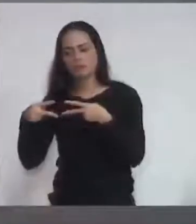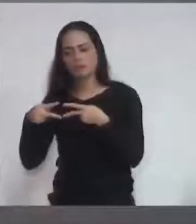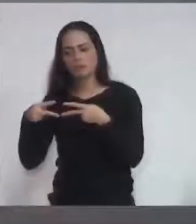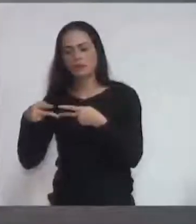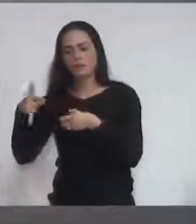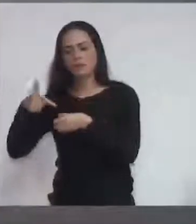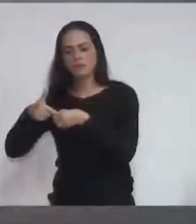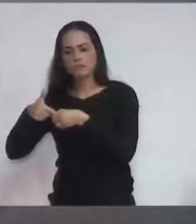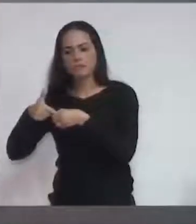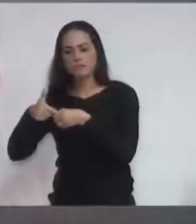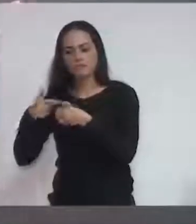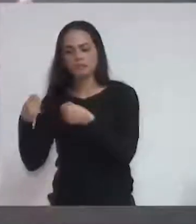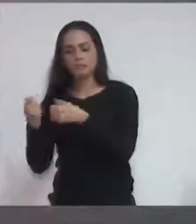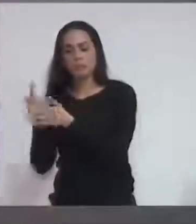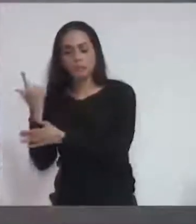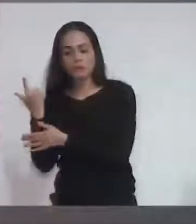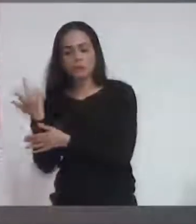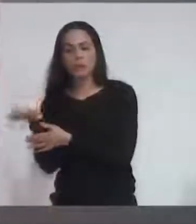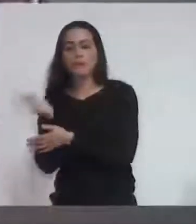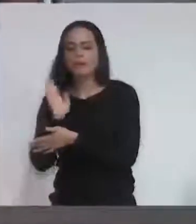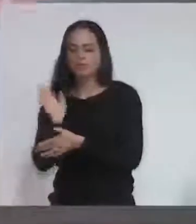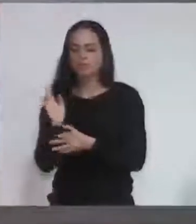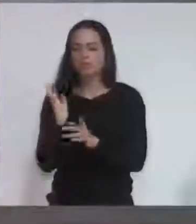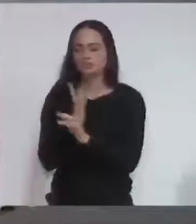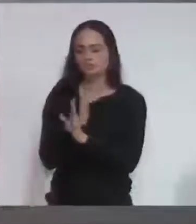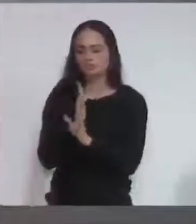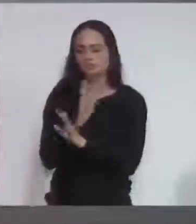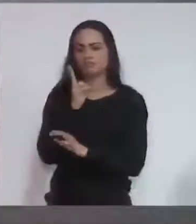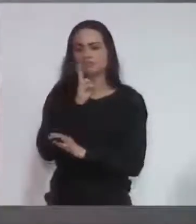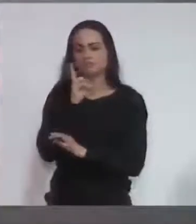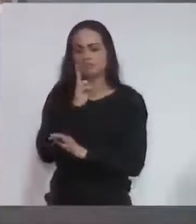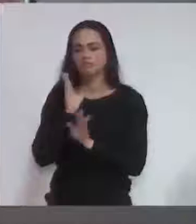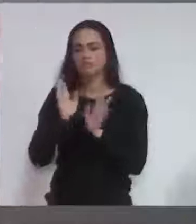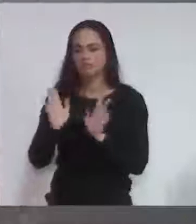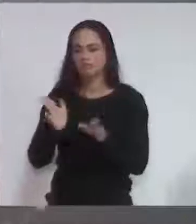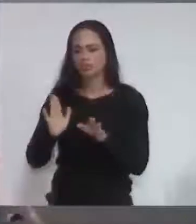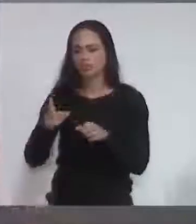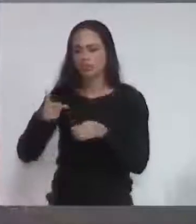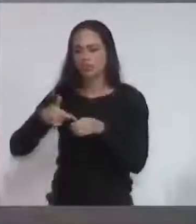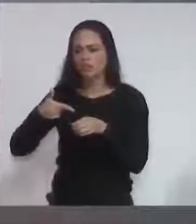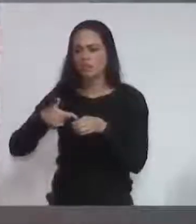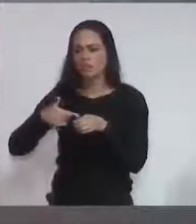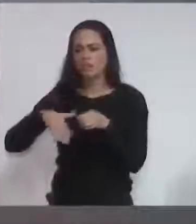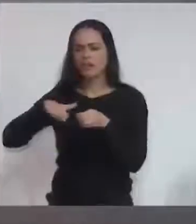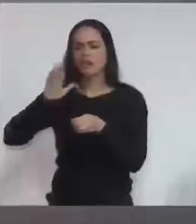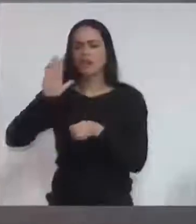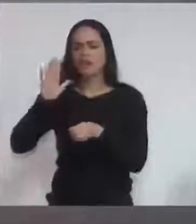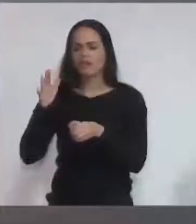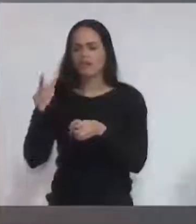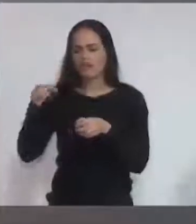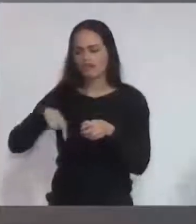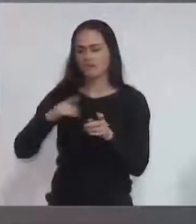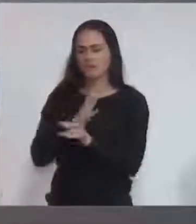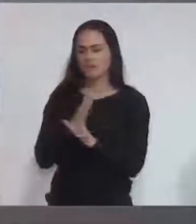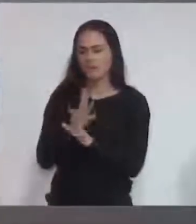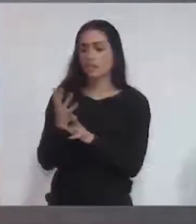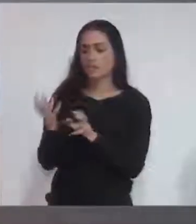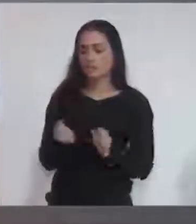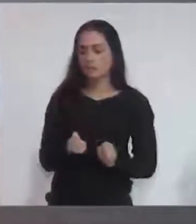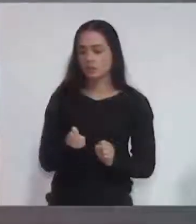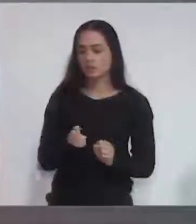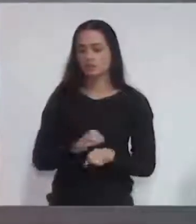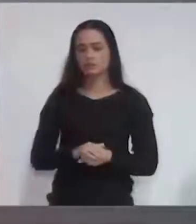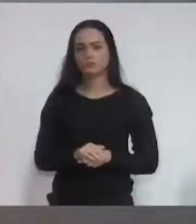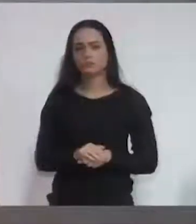de gasolina. Eu coloco isso aqui em um tom de denúncia, me pareceu estranho, né? Como Vinhedo foi uma das primeiras